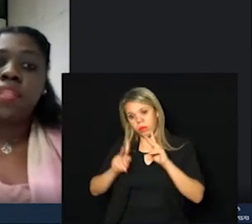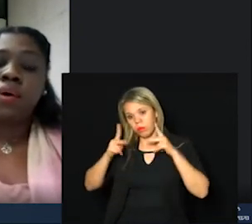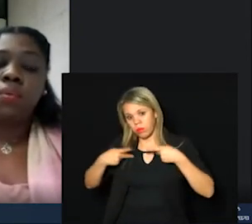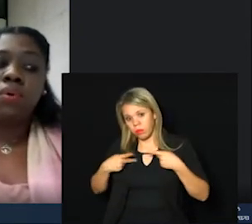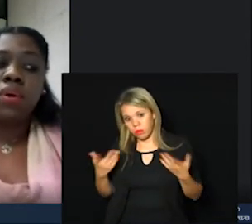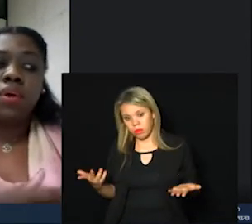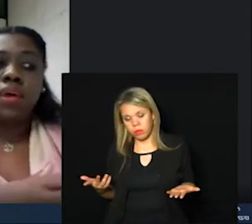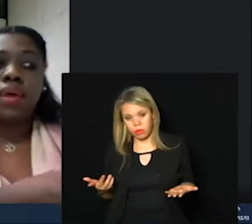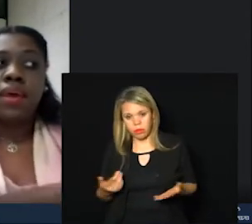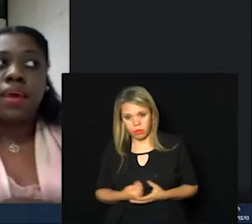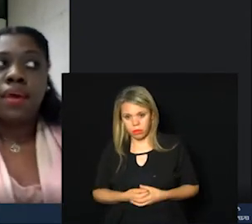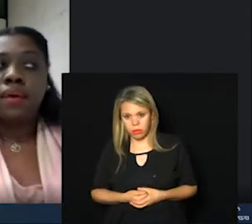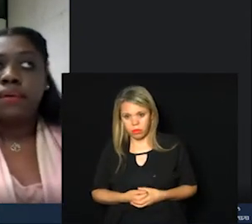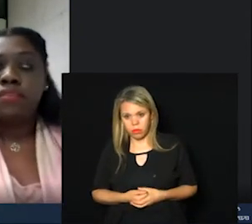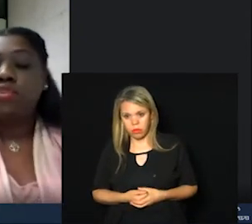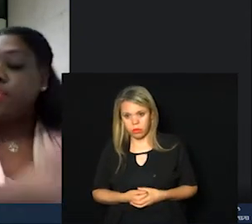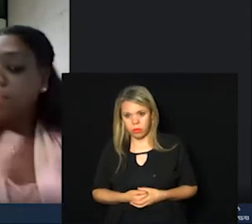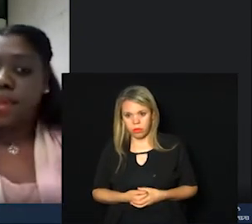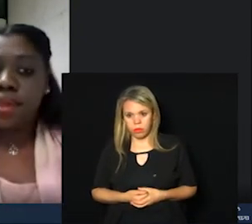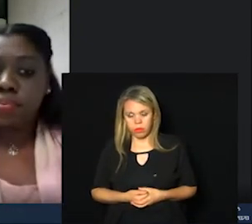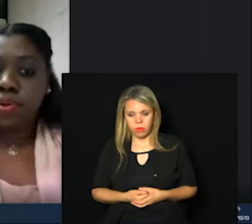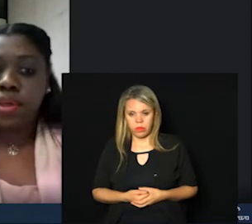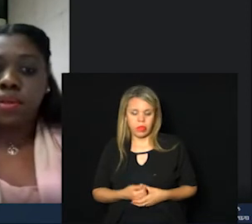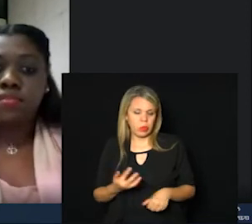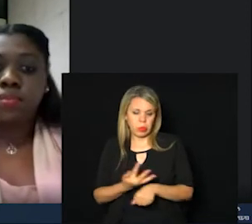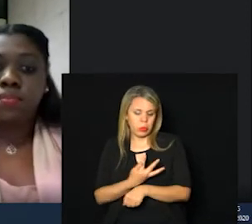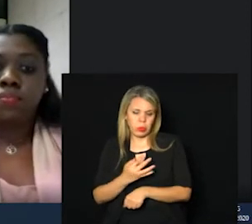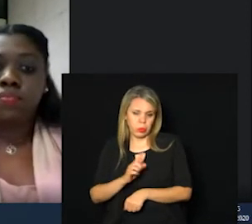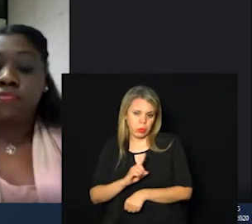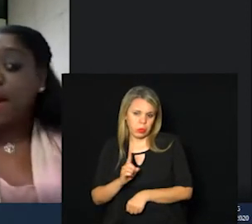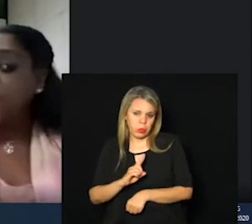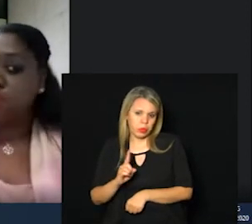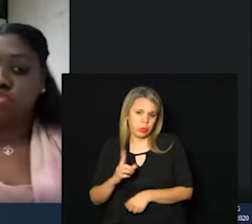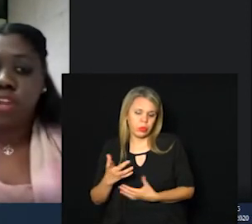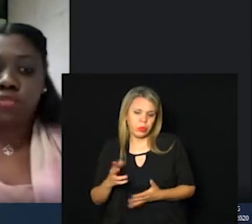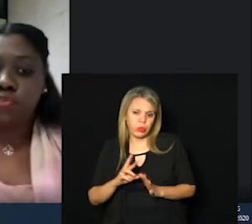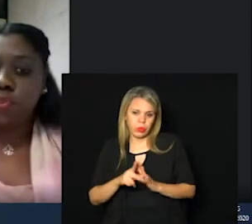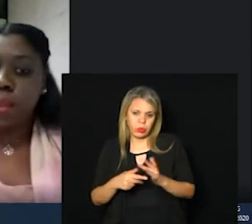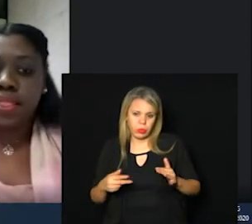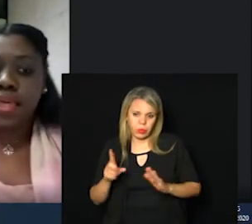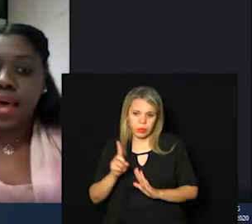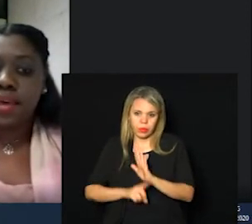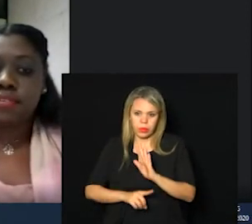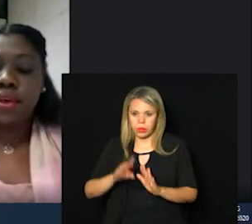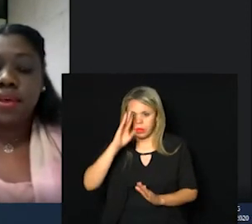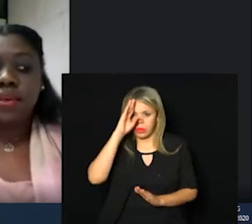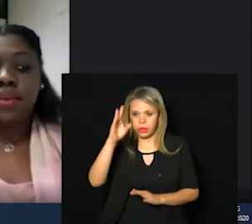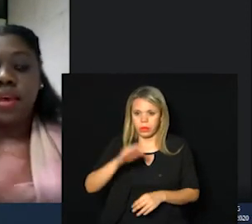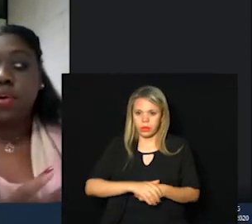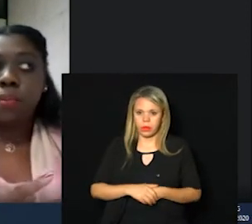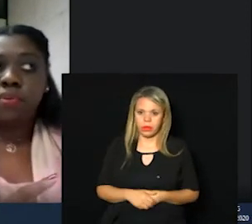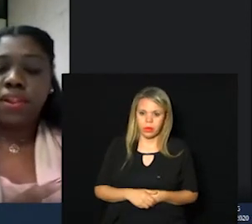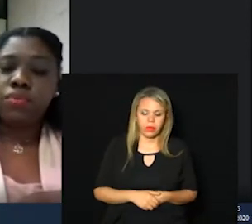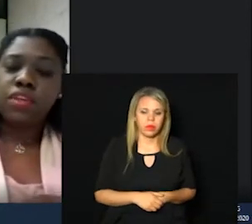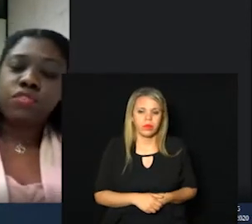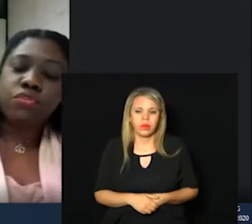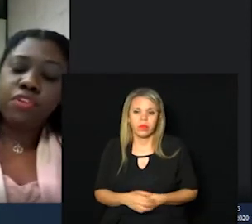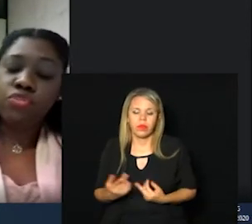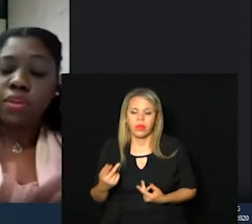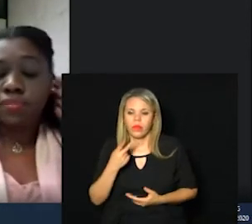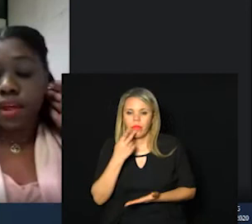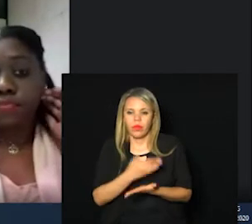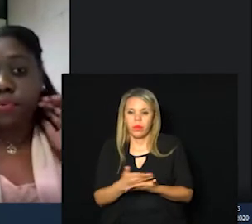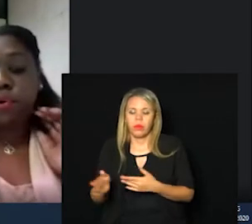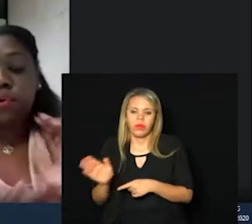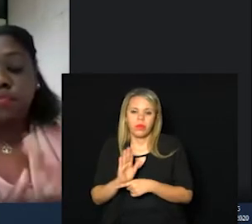eu não esgotei, porque são vários os direitos fundamentais, e aí, como eu falei no início do vídeo,